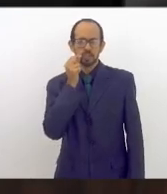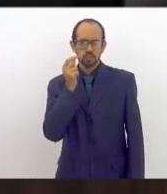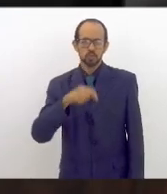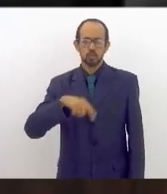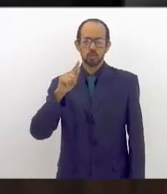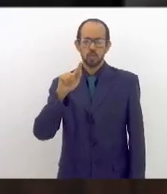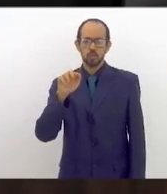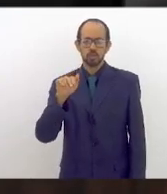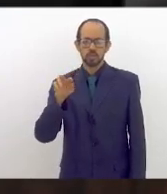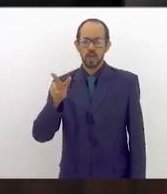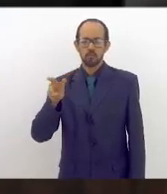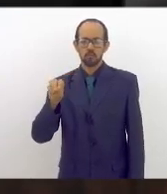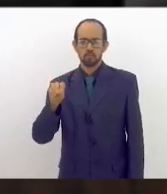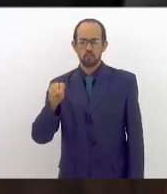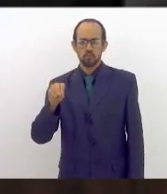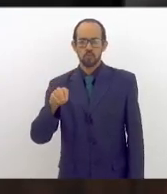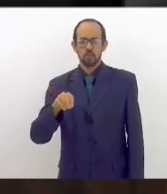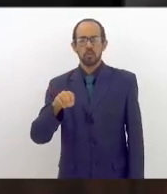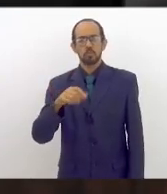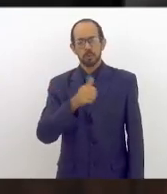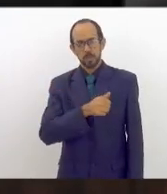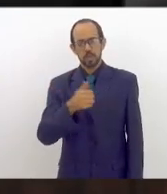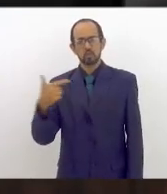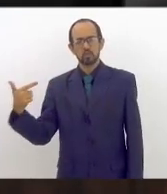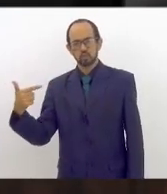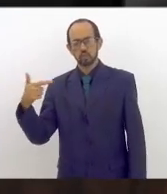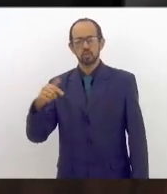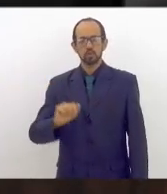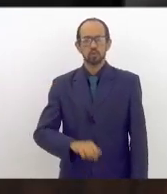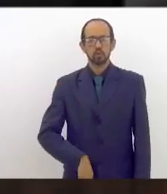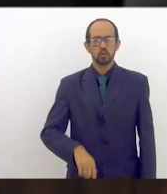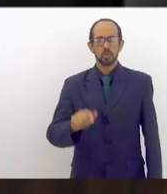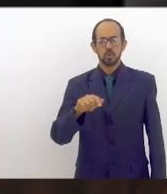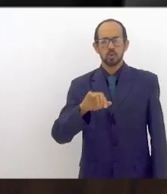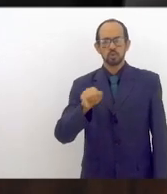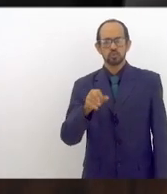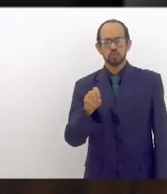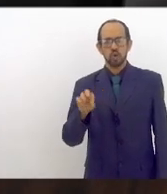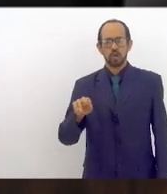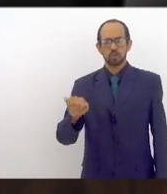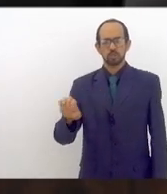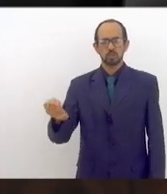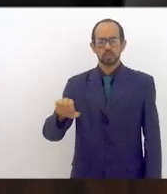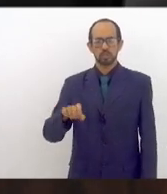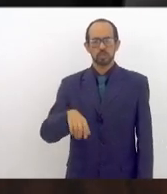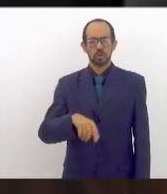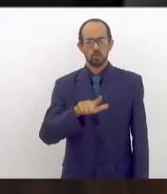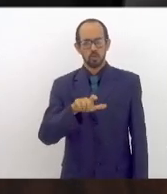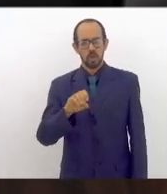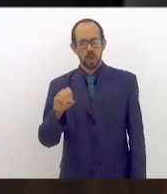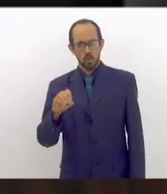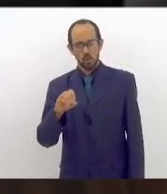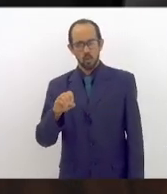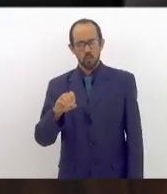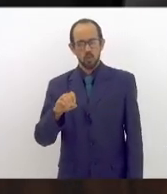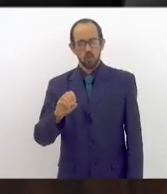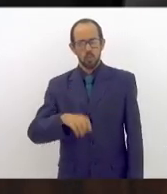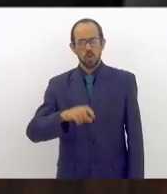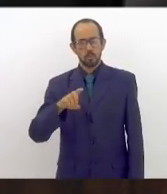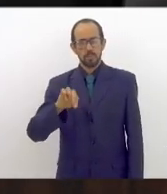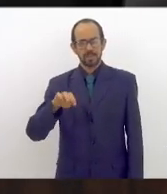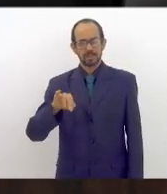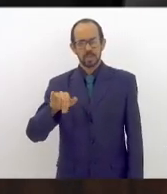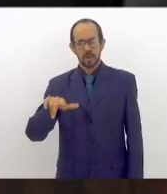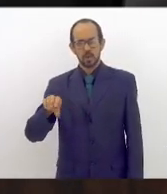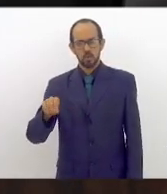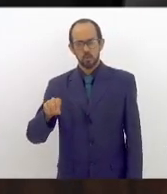Gustavo Schmidt Deputado Gustavo tutuca deputado Jorge Felipe Neto deputado Léo Vieira deputada Marcelo Dino Deputado